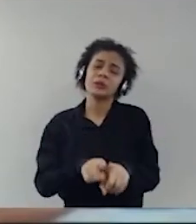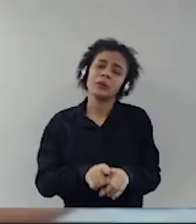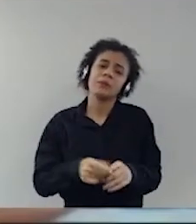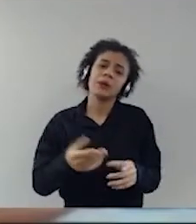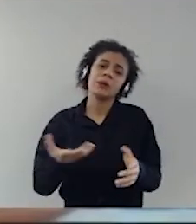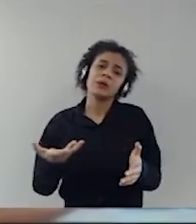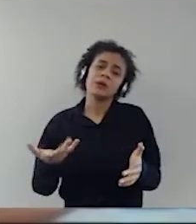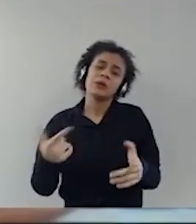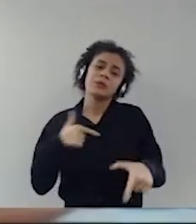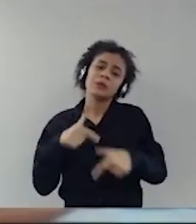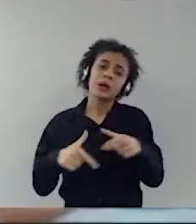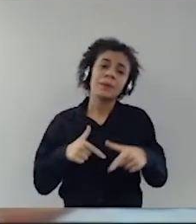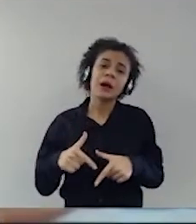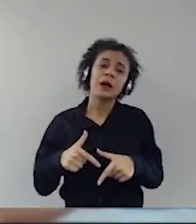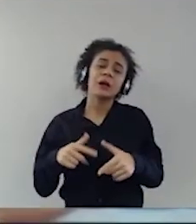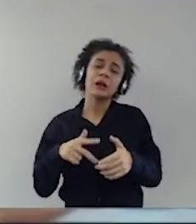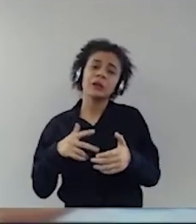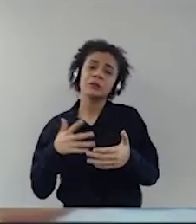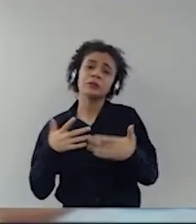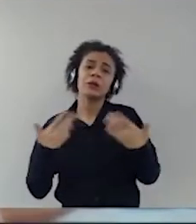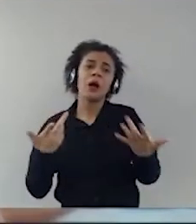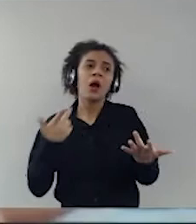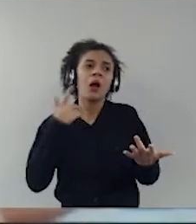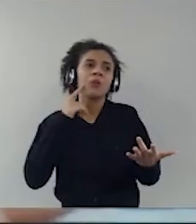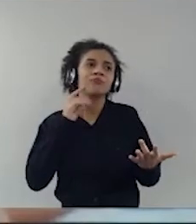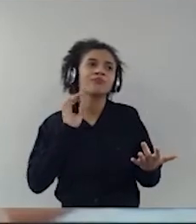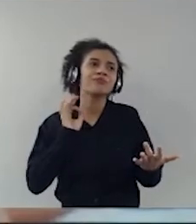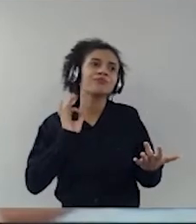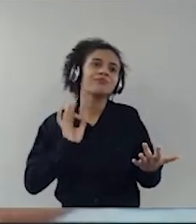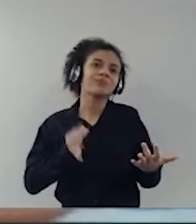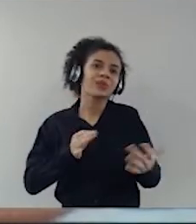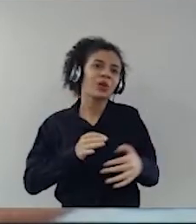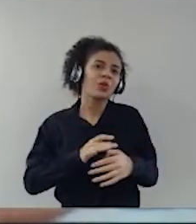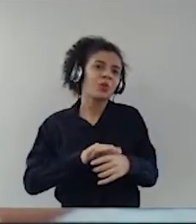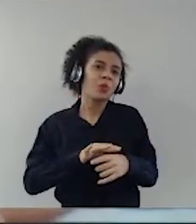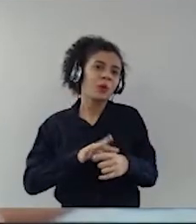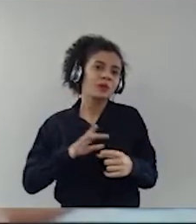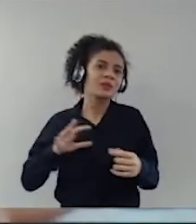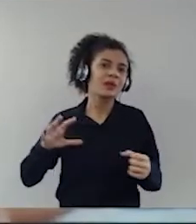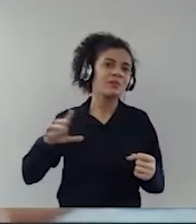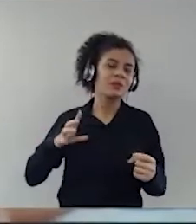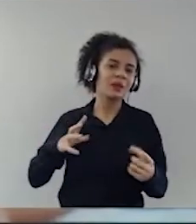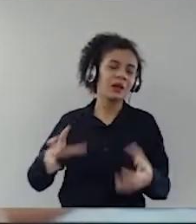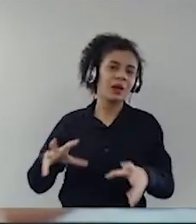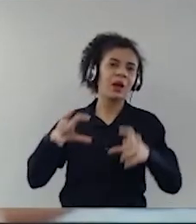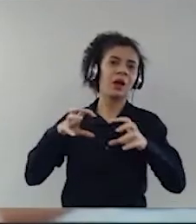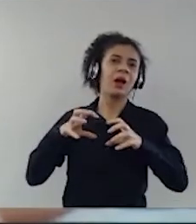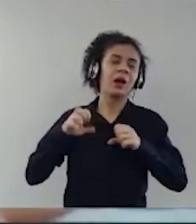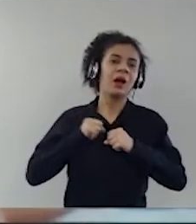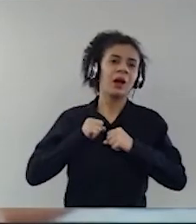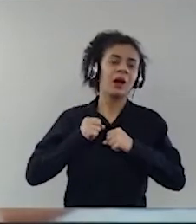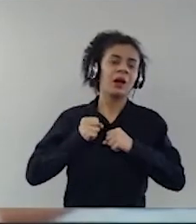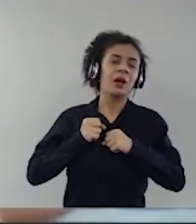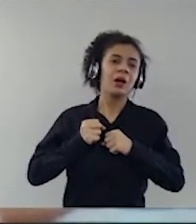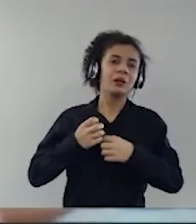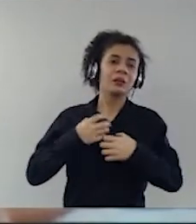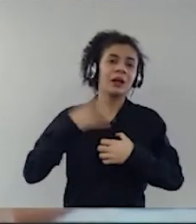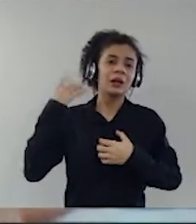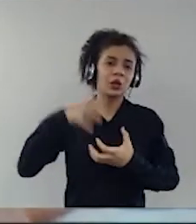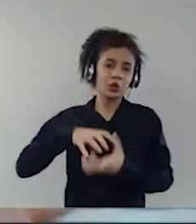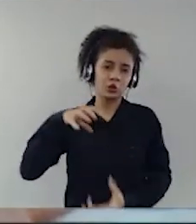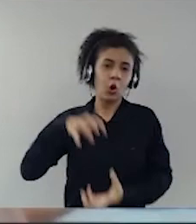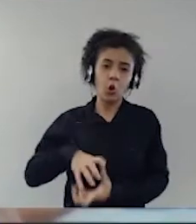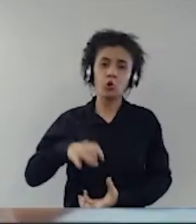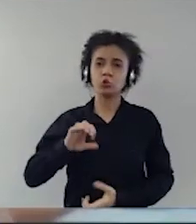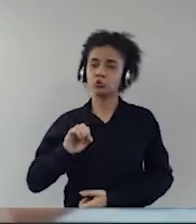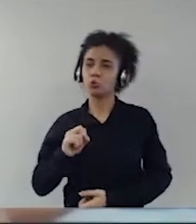né? Era no sentido de que era uma doença que ia afetar um determinado grupo, na época se falava nos idosos, né? Ou